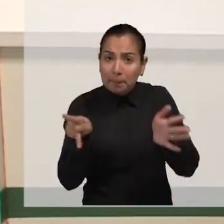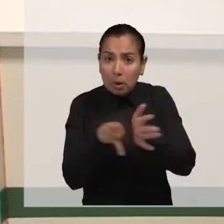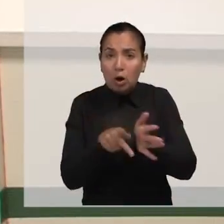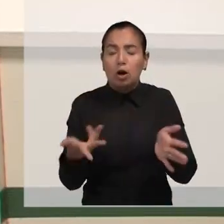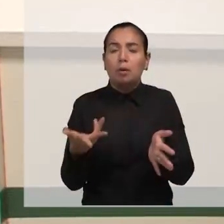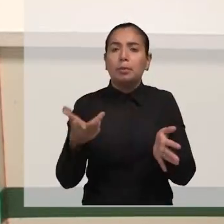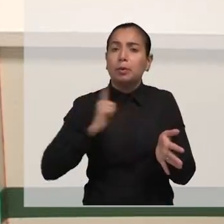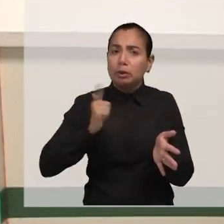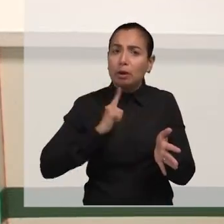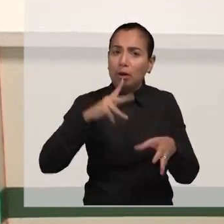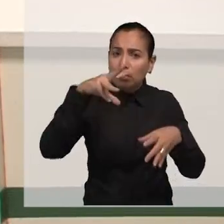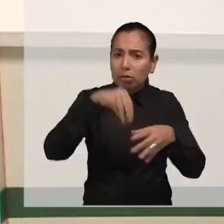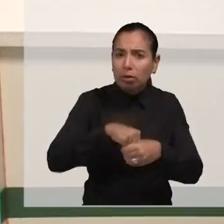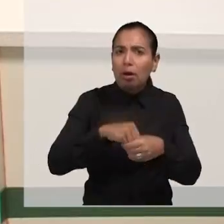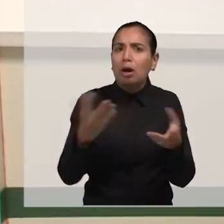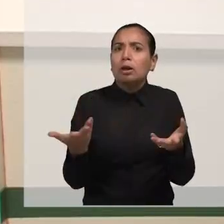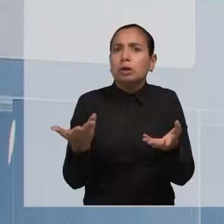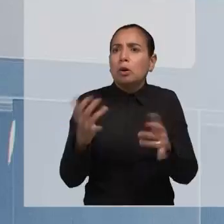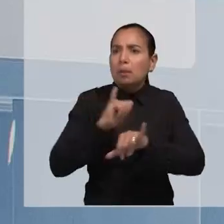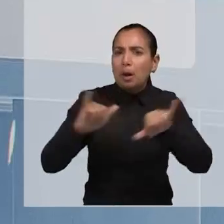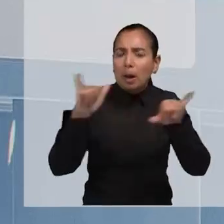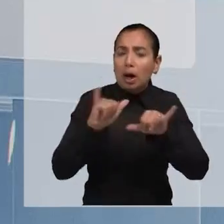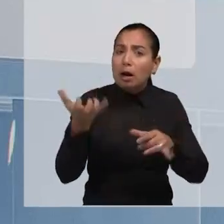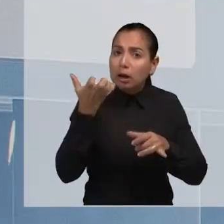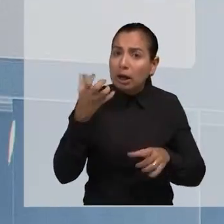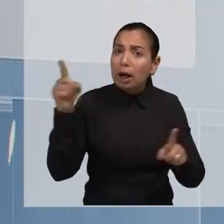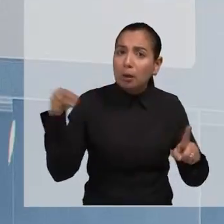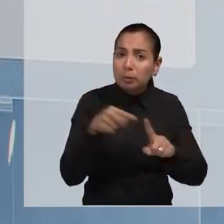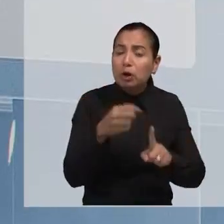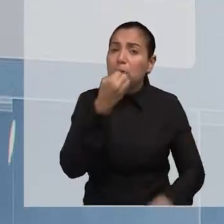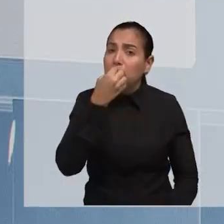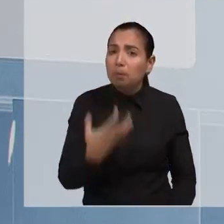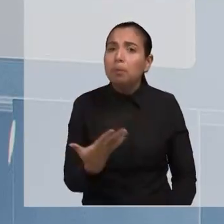concessão pública, não é possível que vocês queiram